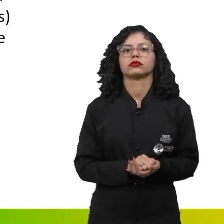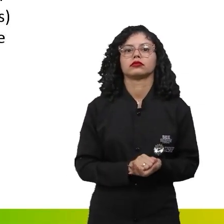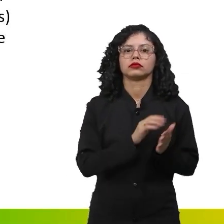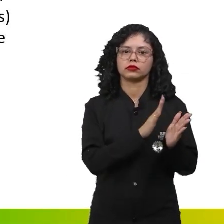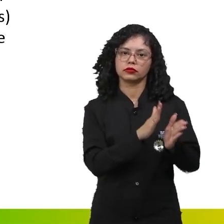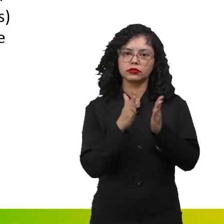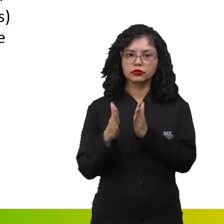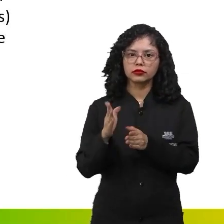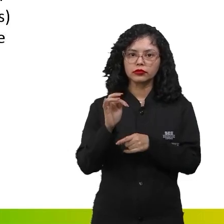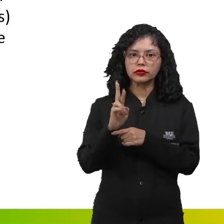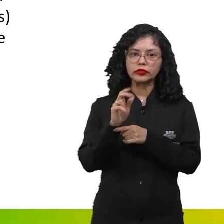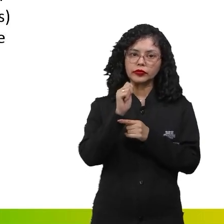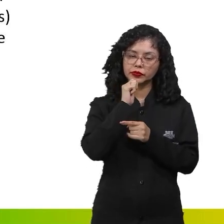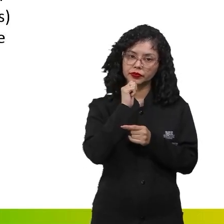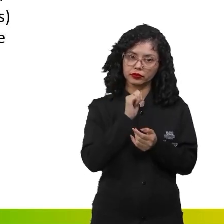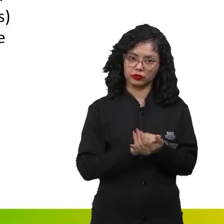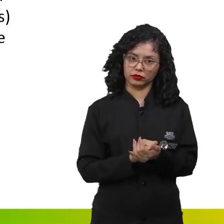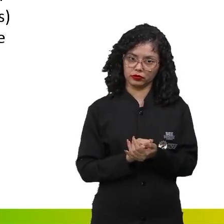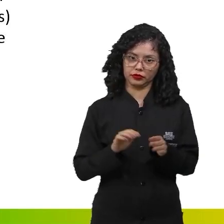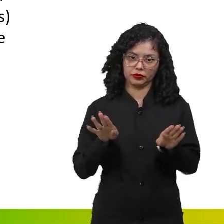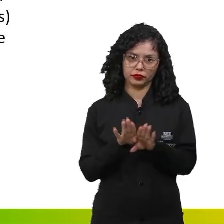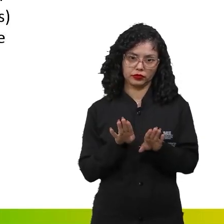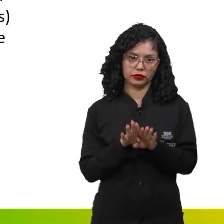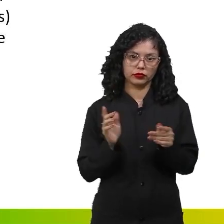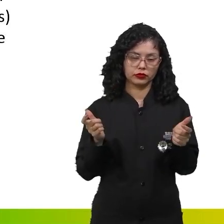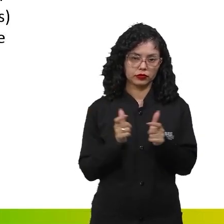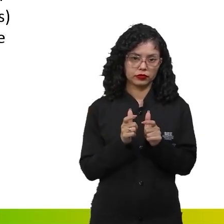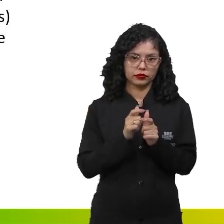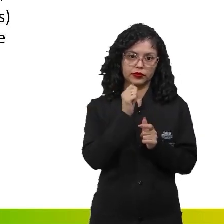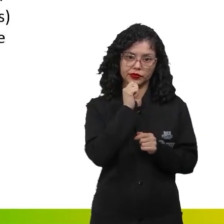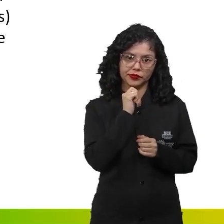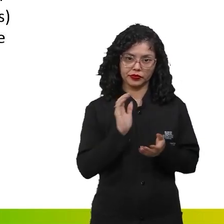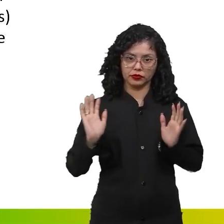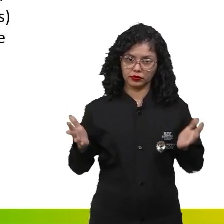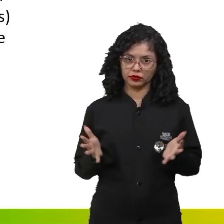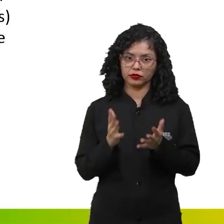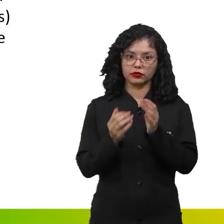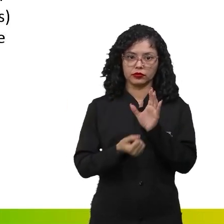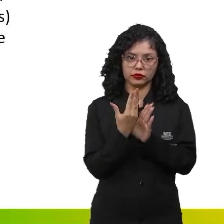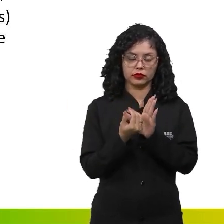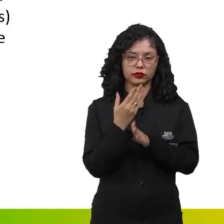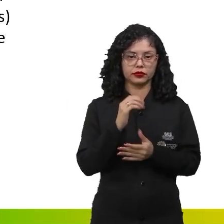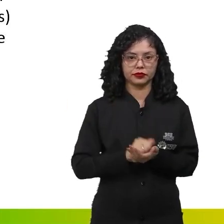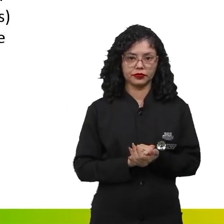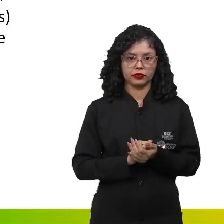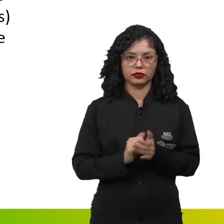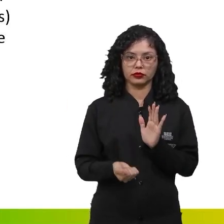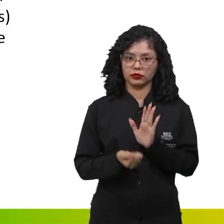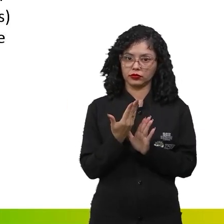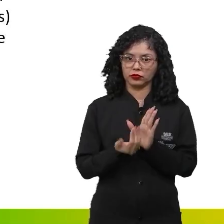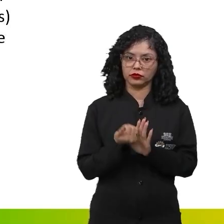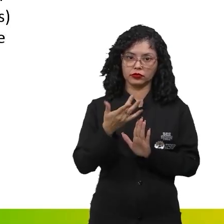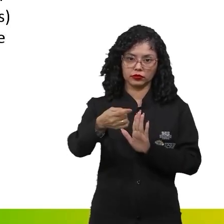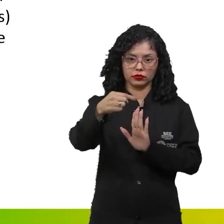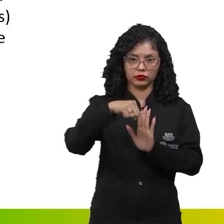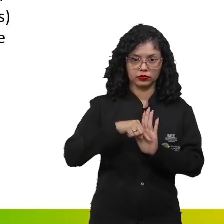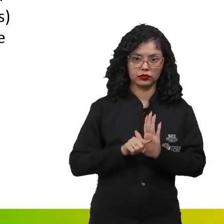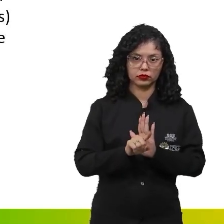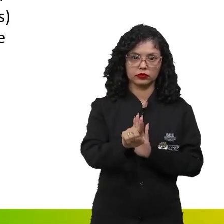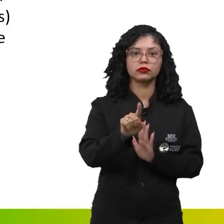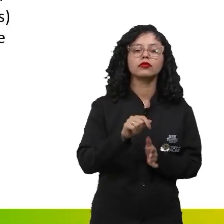é partes inativas ou atenuadas de micro-organismo, para estimular a produção de anticorpos e células de